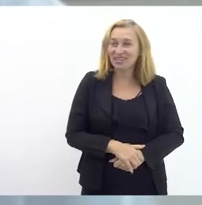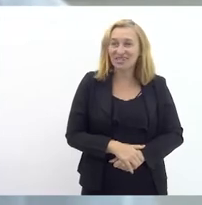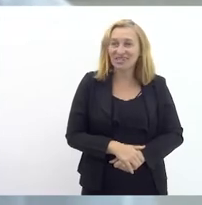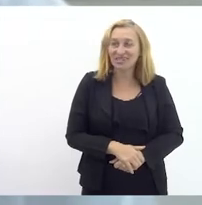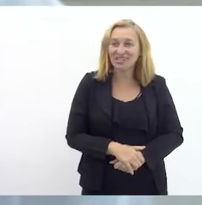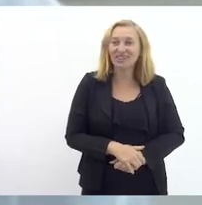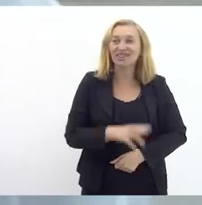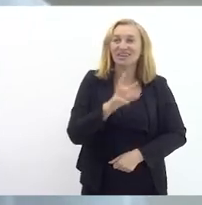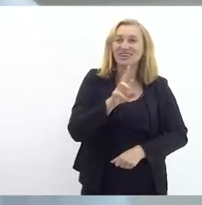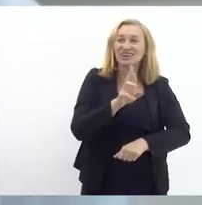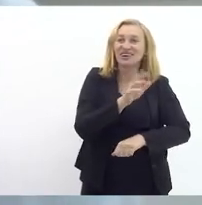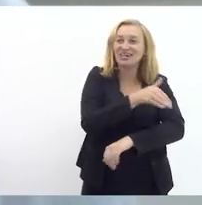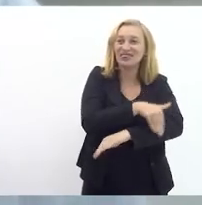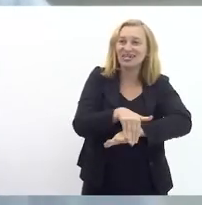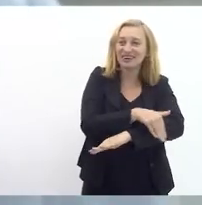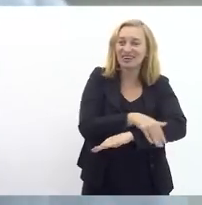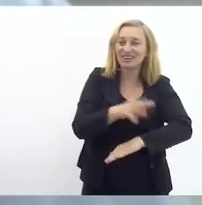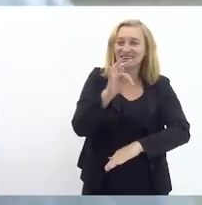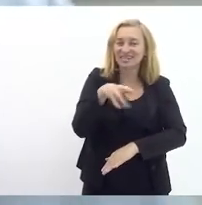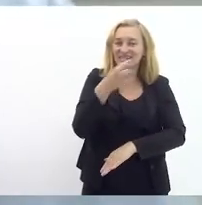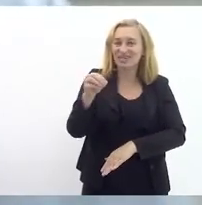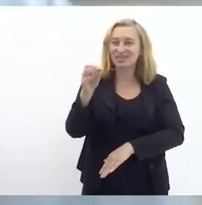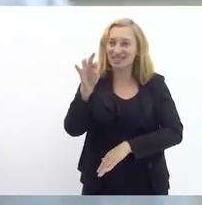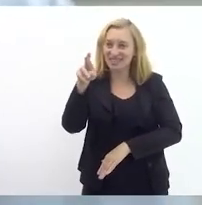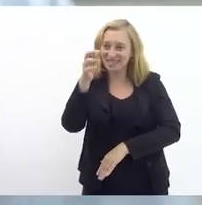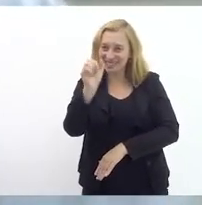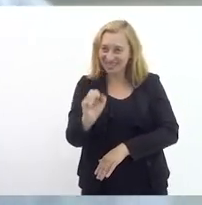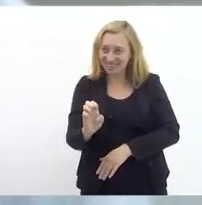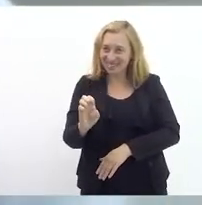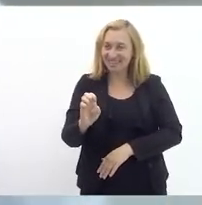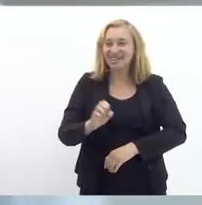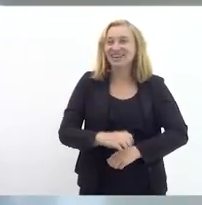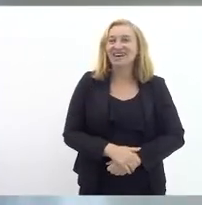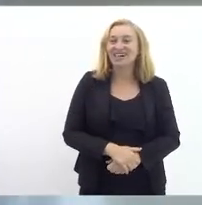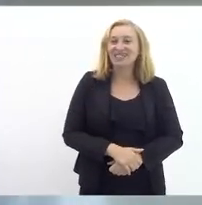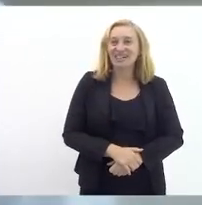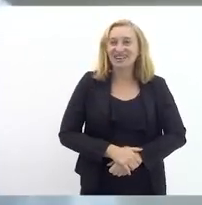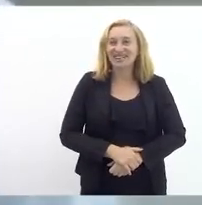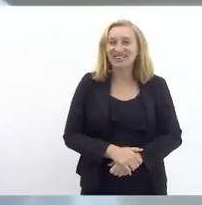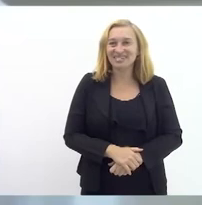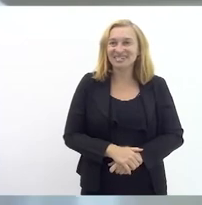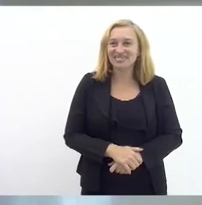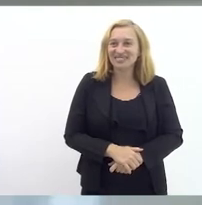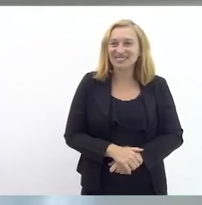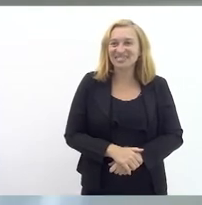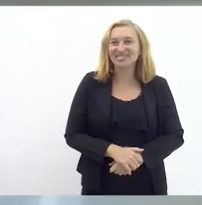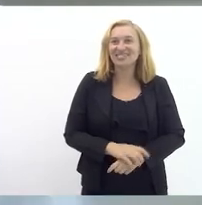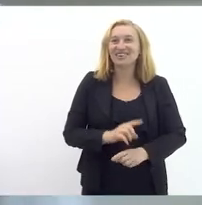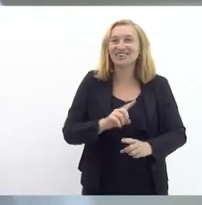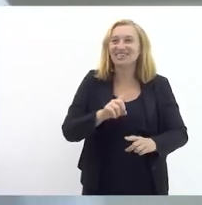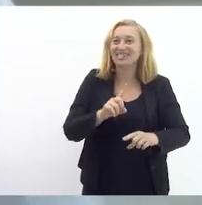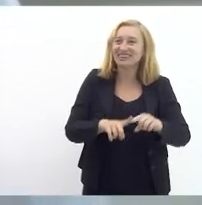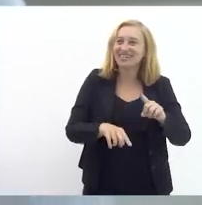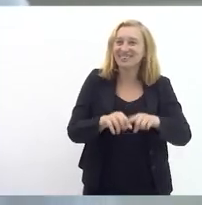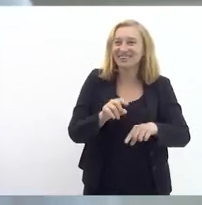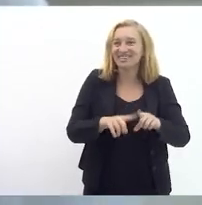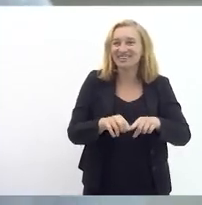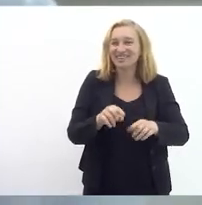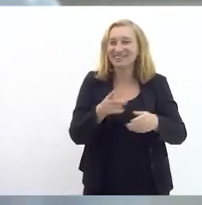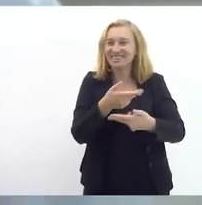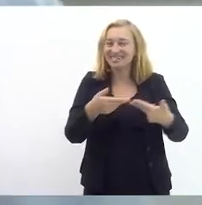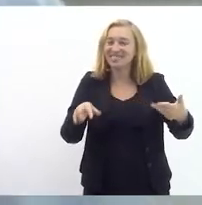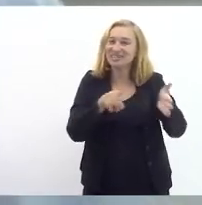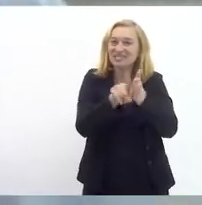João Vicente e Carolina Machado? Objeto de várias